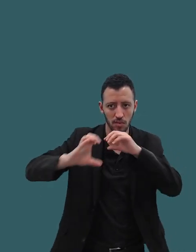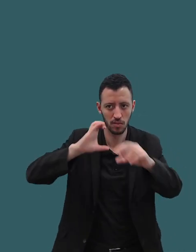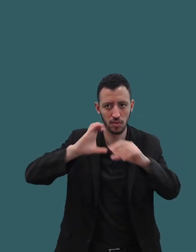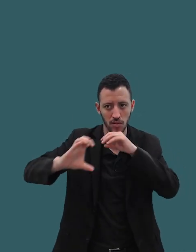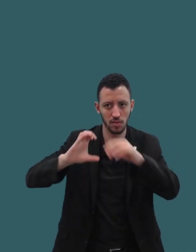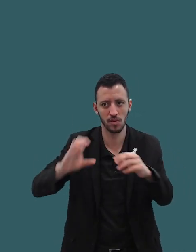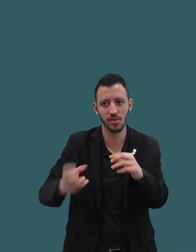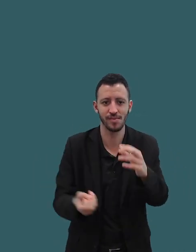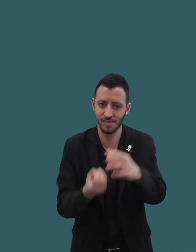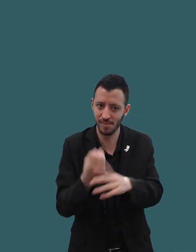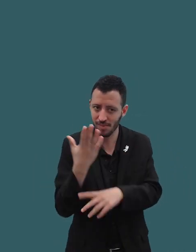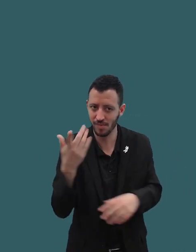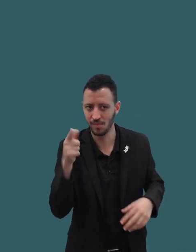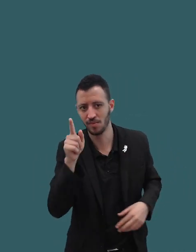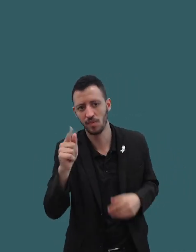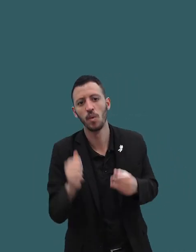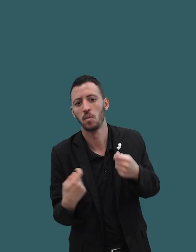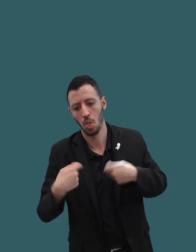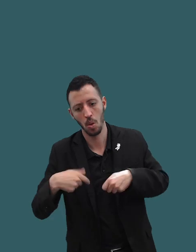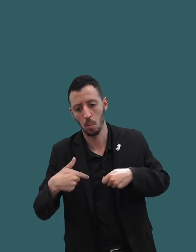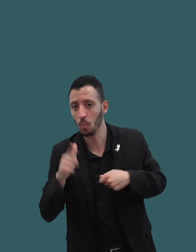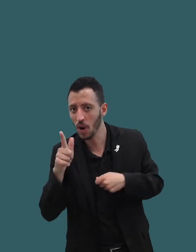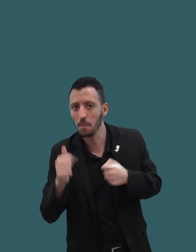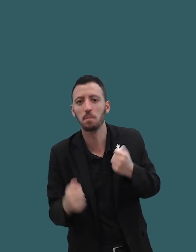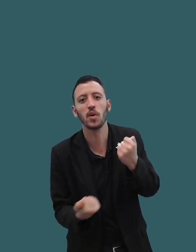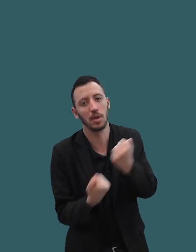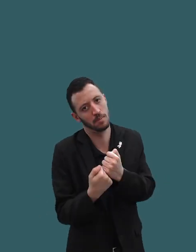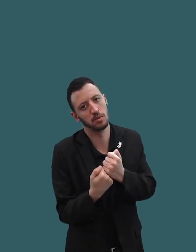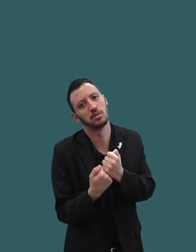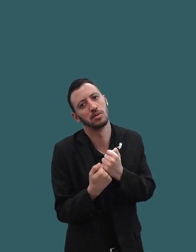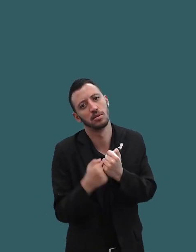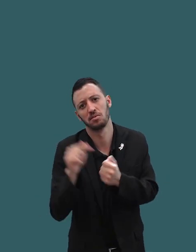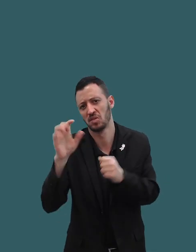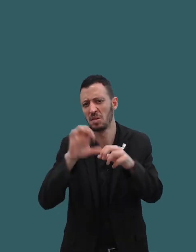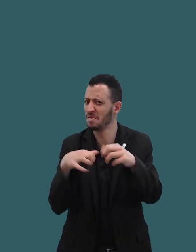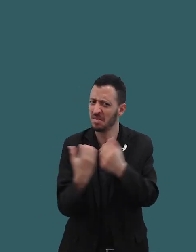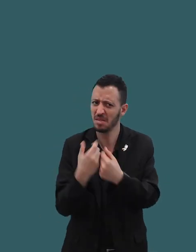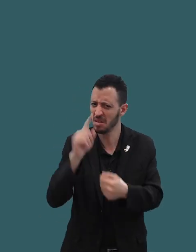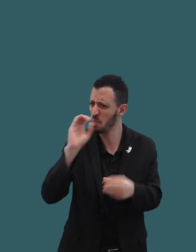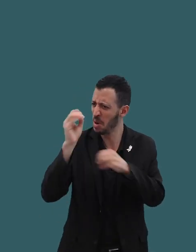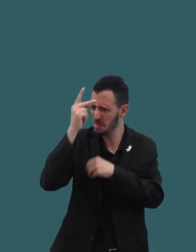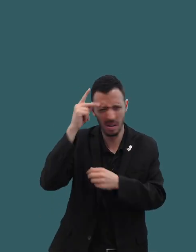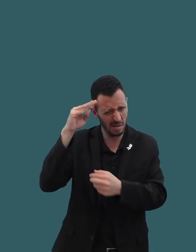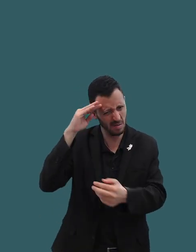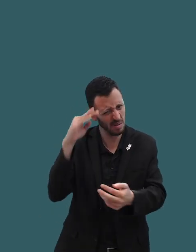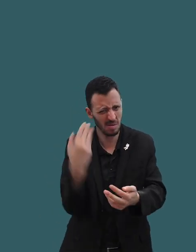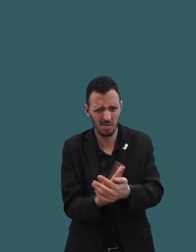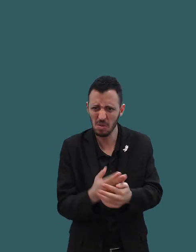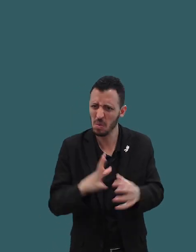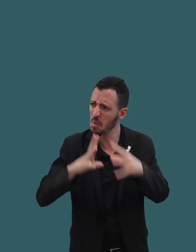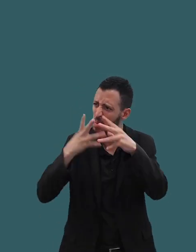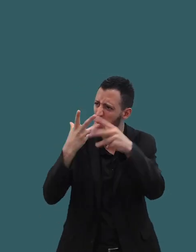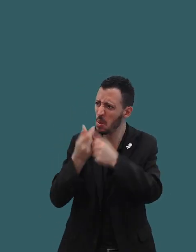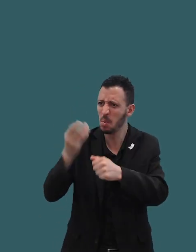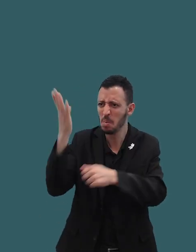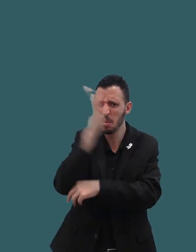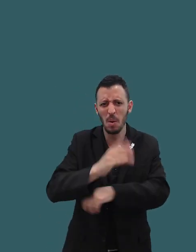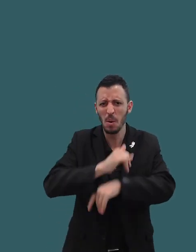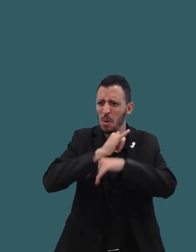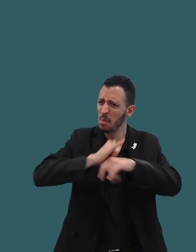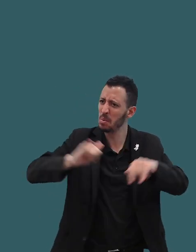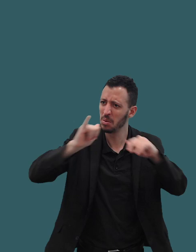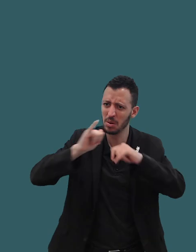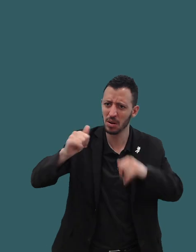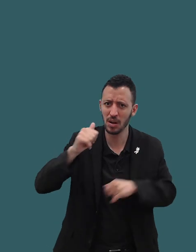comunicação acontecer, né, sem apoio dela, aquela conferência. Ninguém acreditava que a gente ia transmitir para todo o Brasil 8 horas